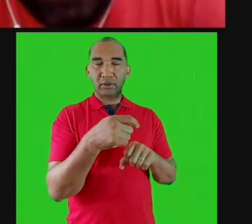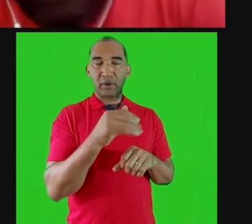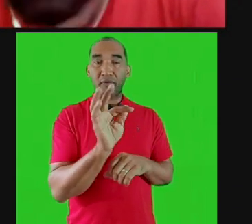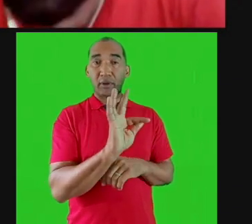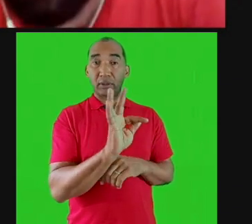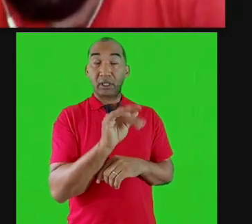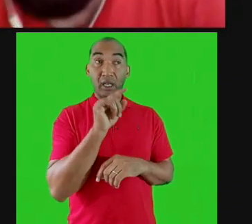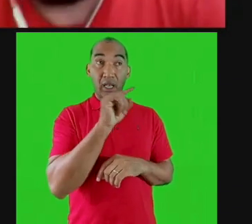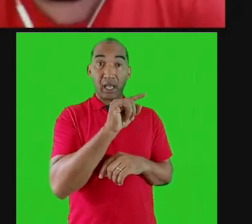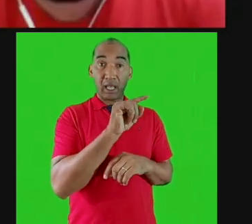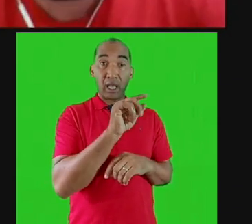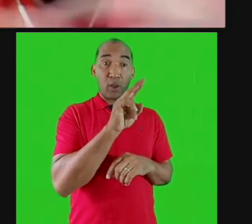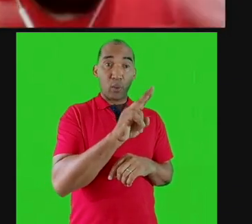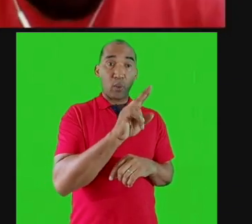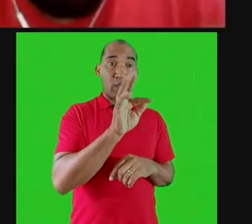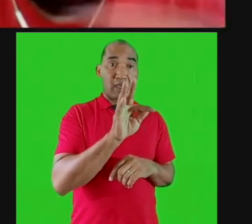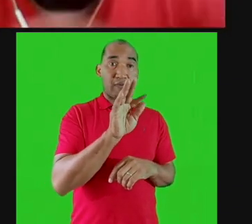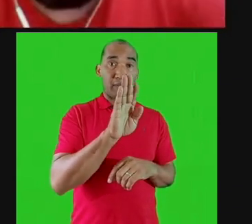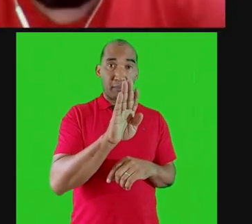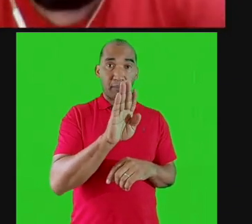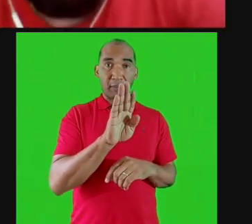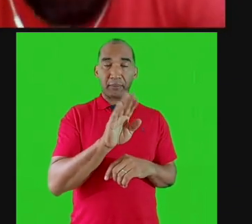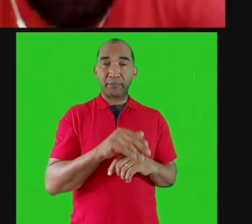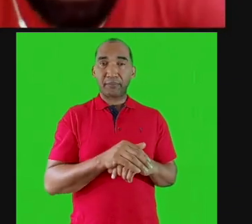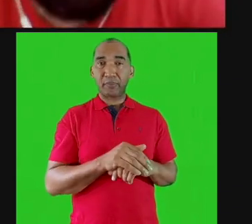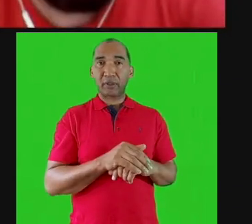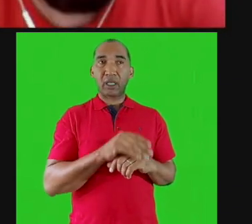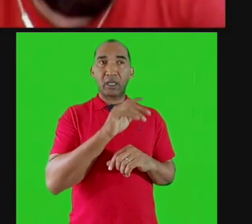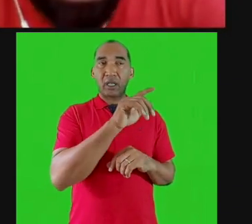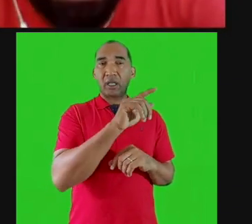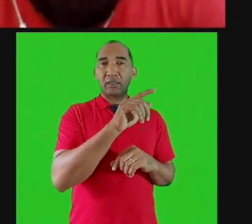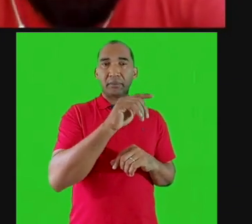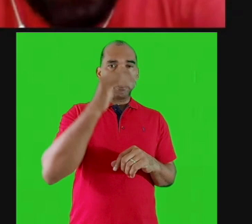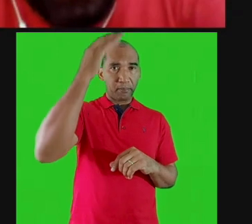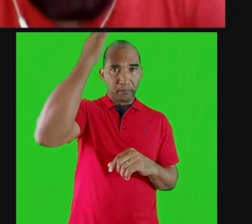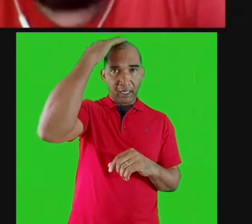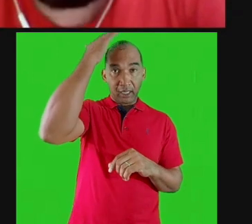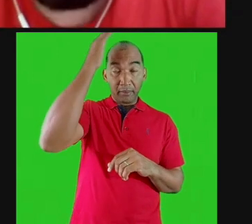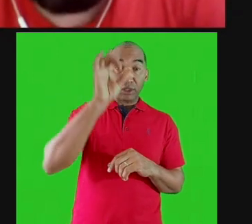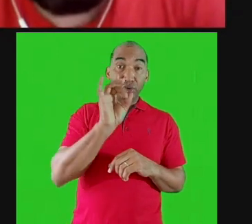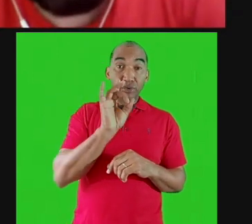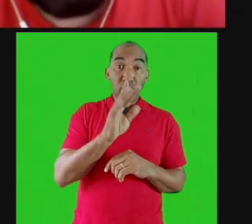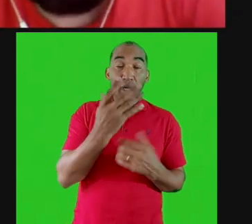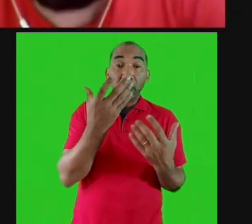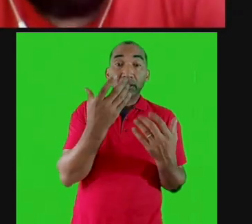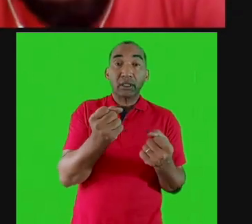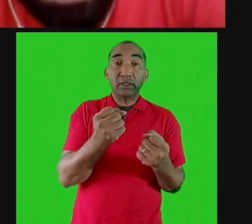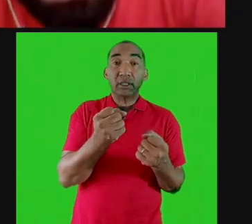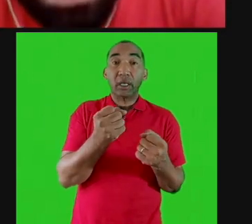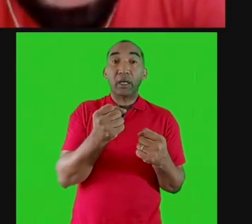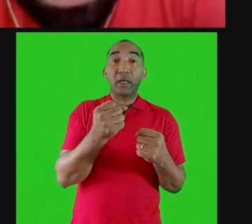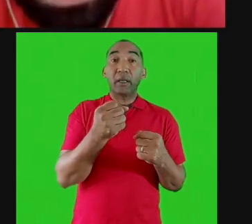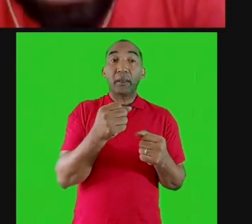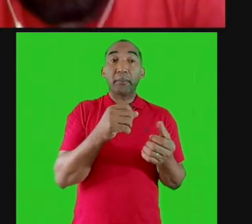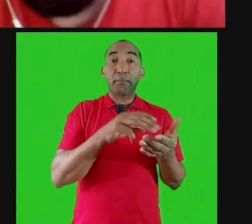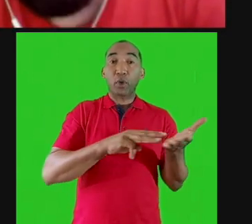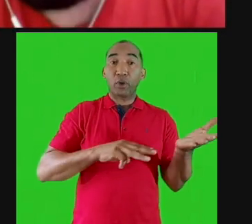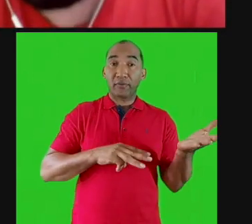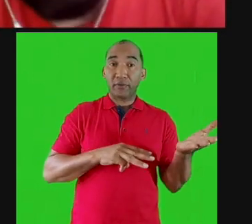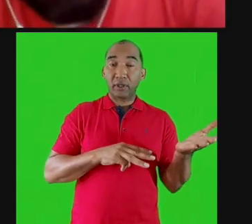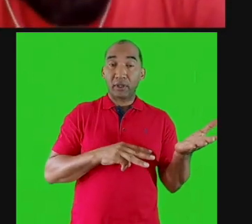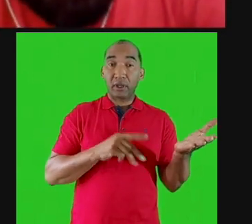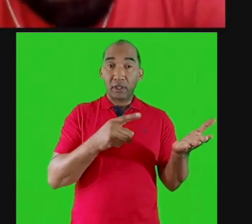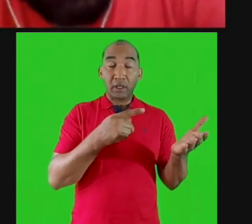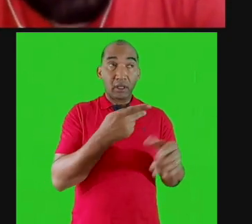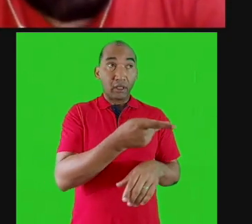de comunicação da UEPB, na faculdade da UEPB, Universidade Estadual da Paraíba de forma geral, só se aceitaria fazer monografia. E quando a